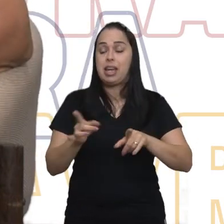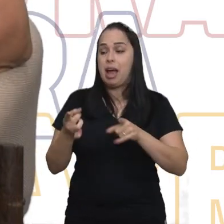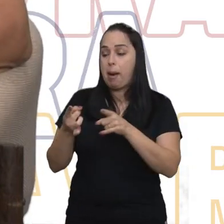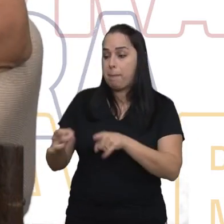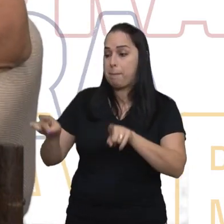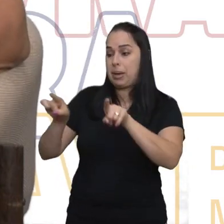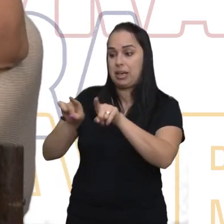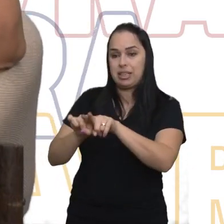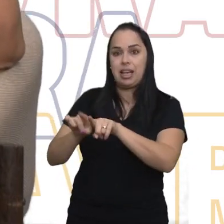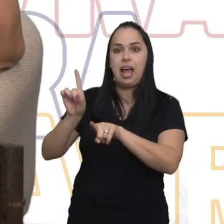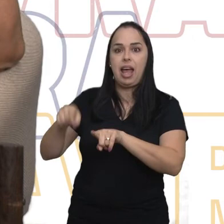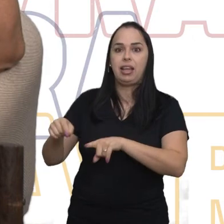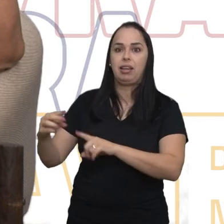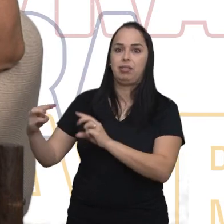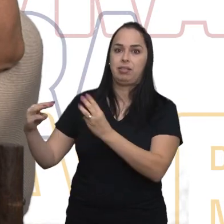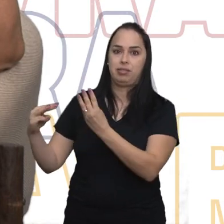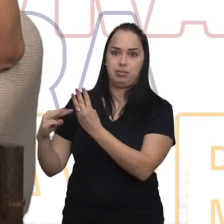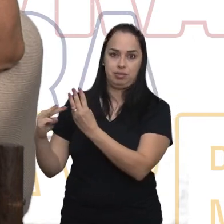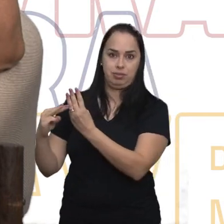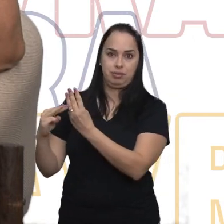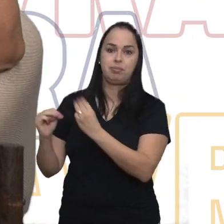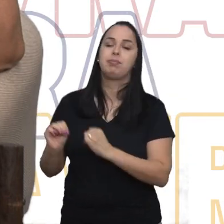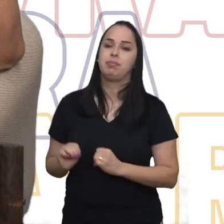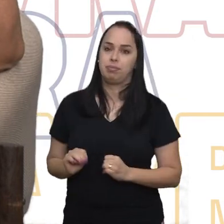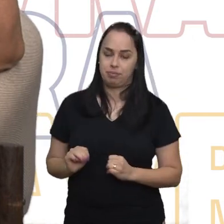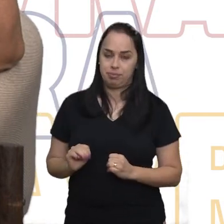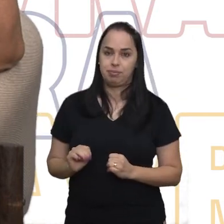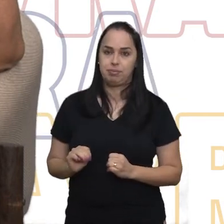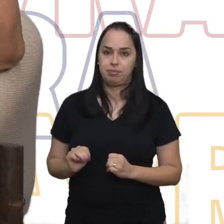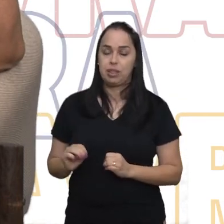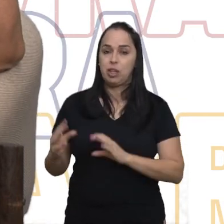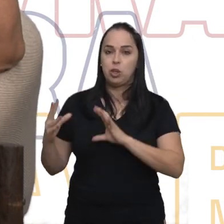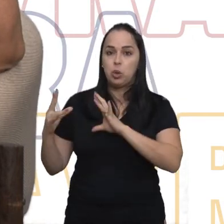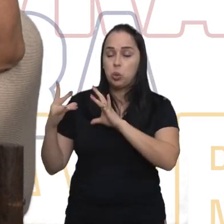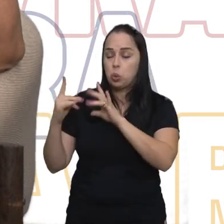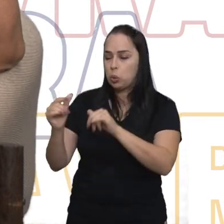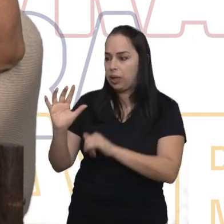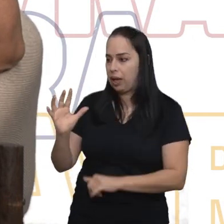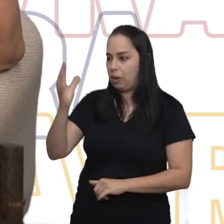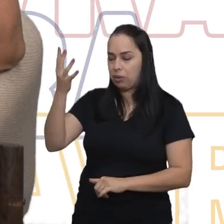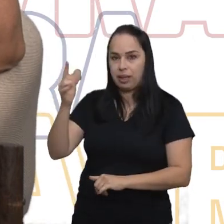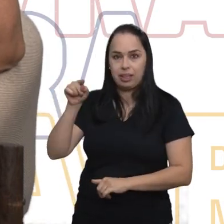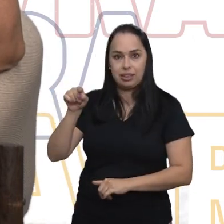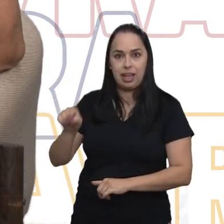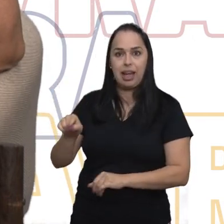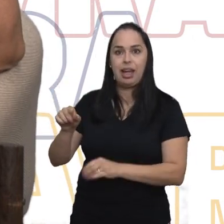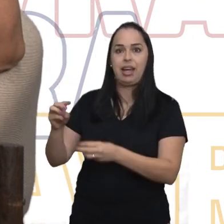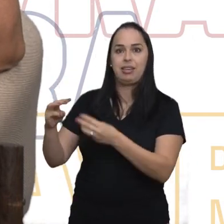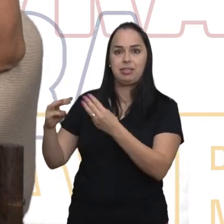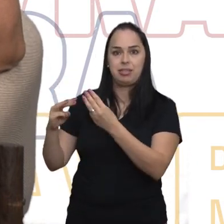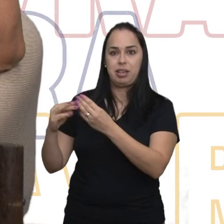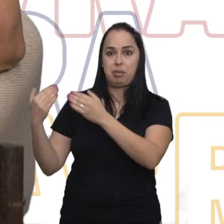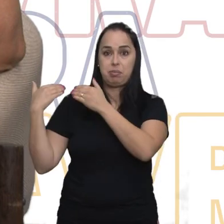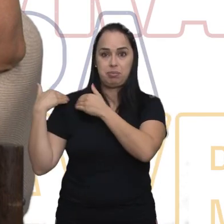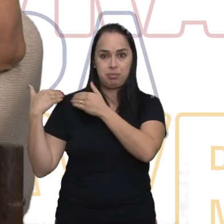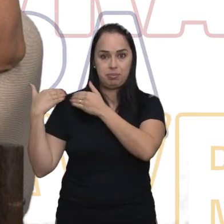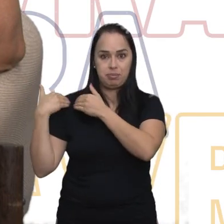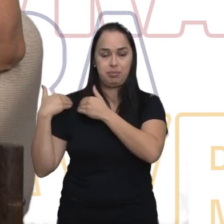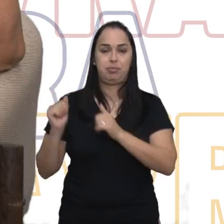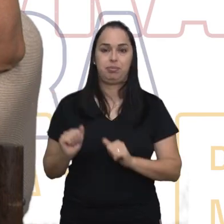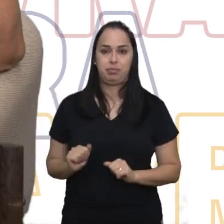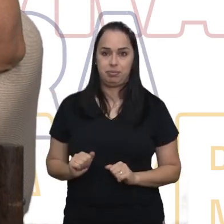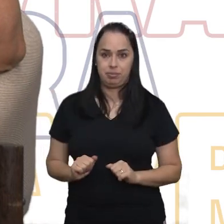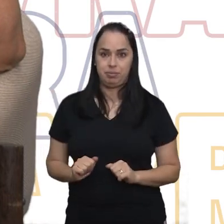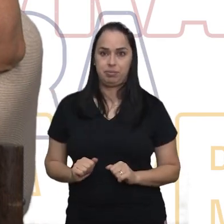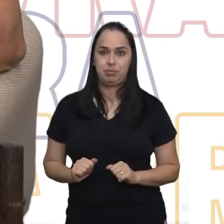da Fundação Cultural Cassiano Ricardo, né? Tudo que acontece ali é feito através da Fundação Cultural